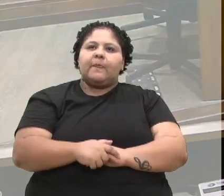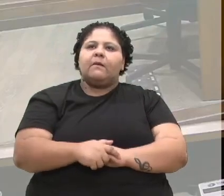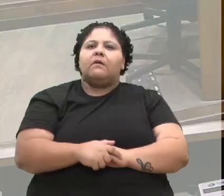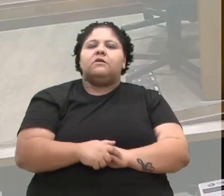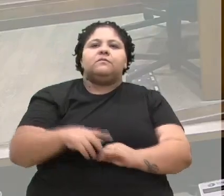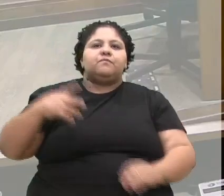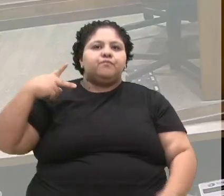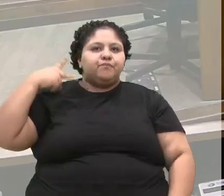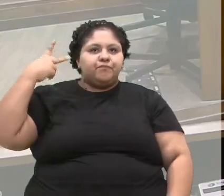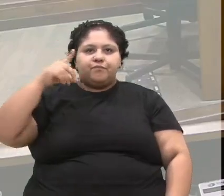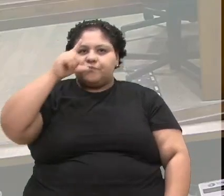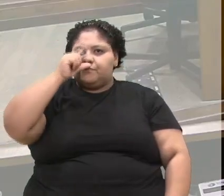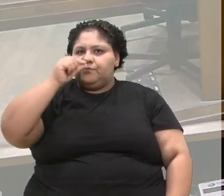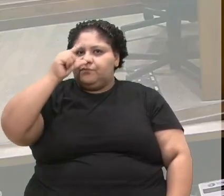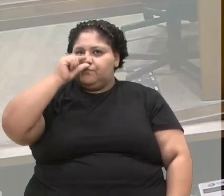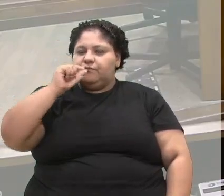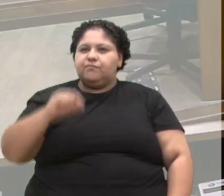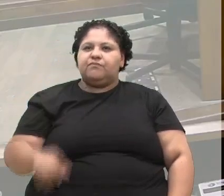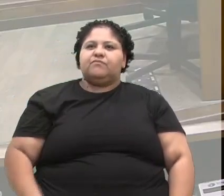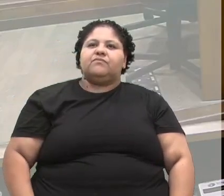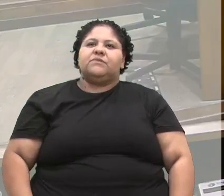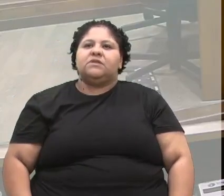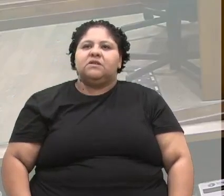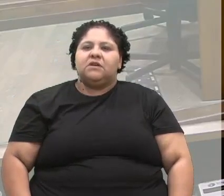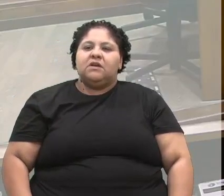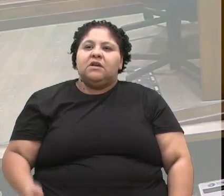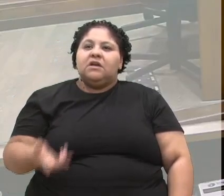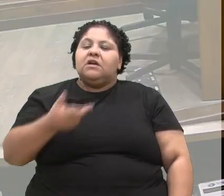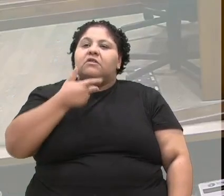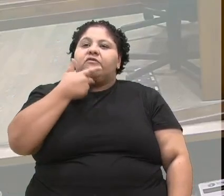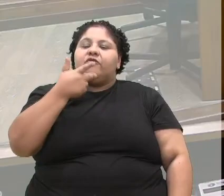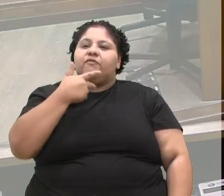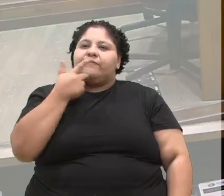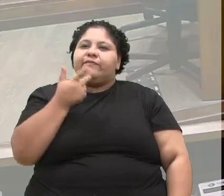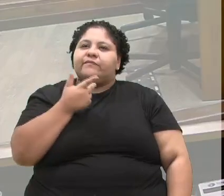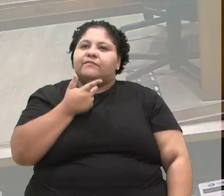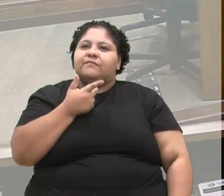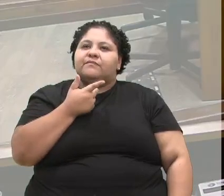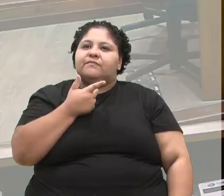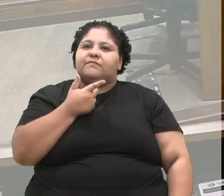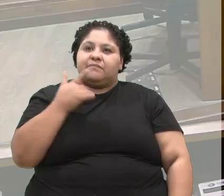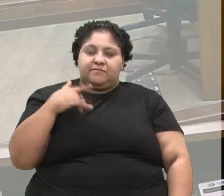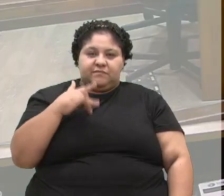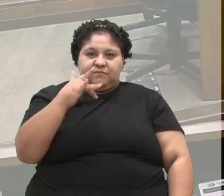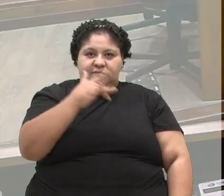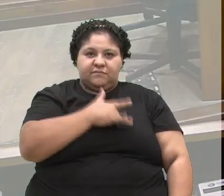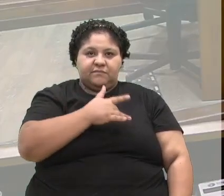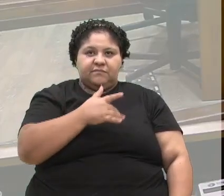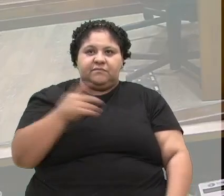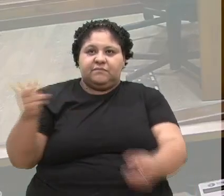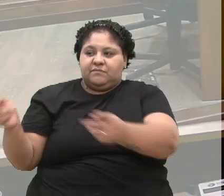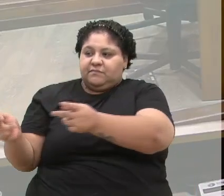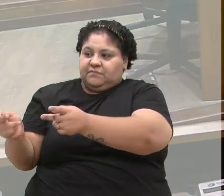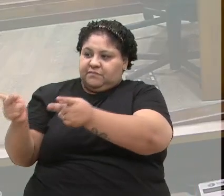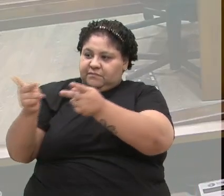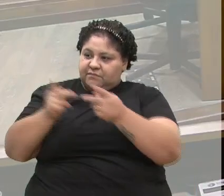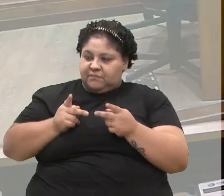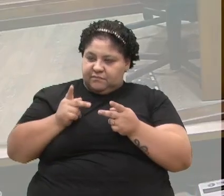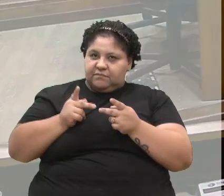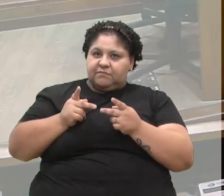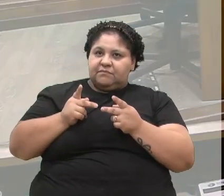Vereador Fantinel, eu vou me referir ao aspecto saúde, a visita dos vereadores